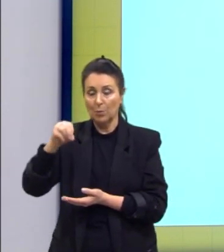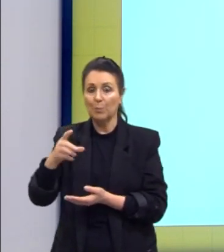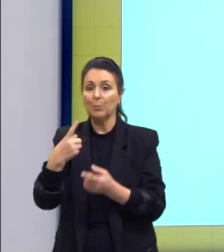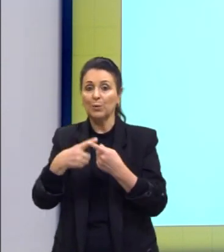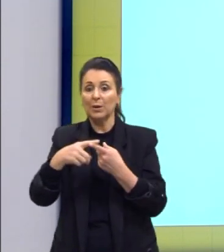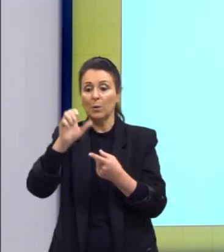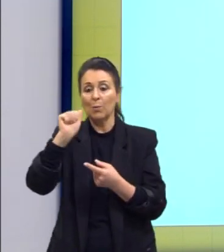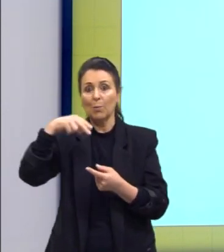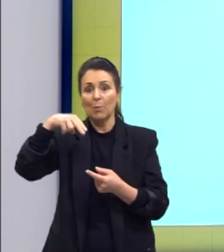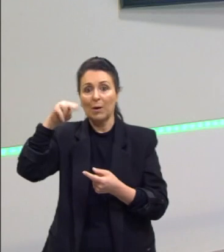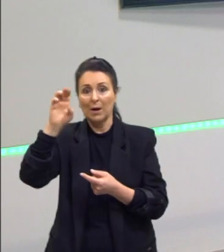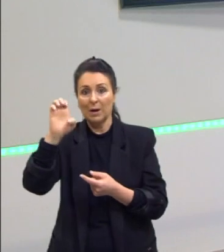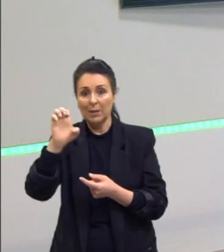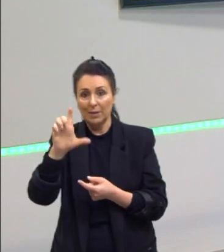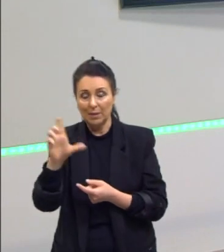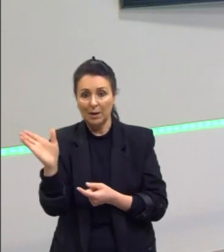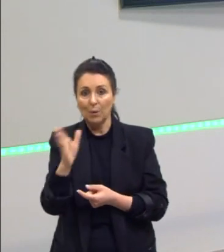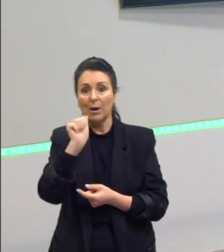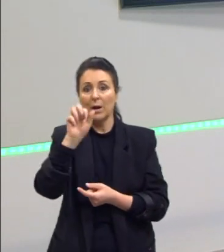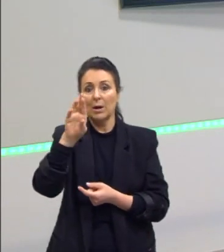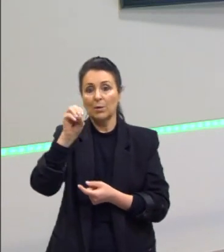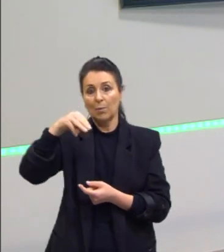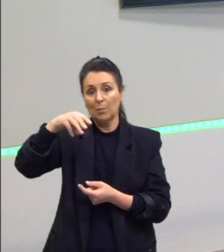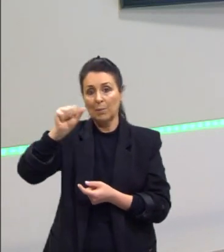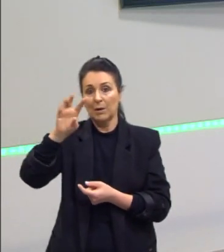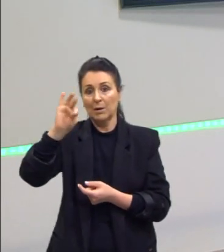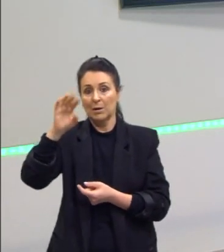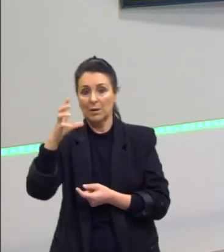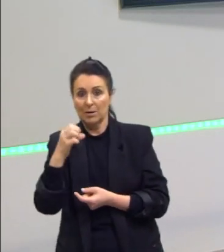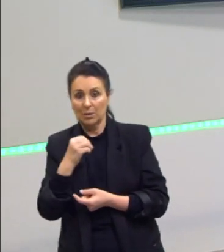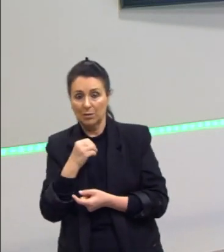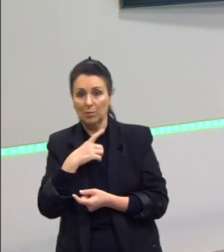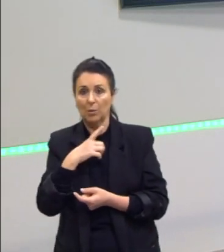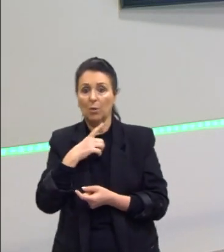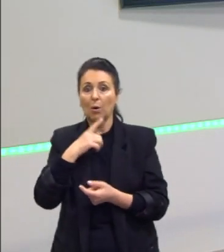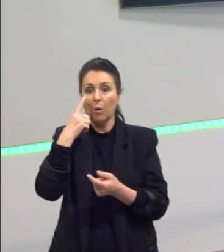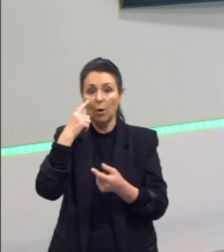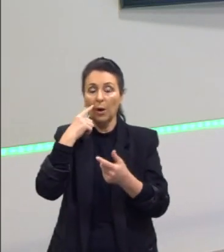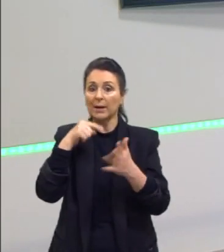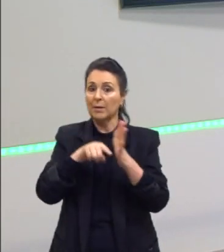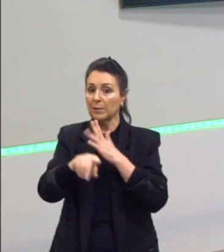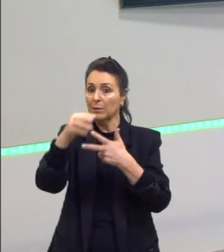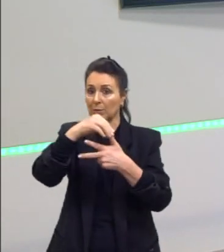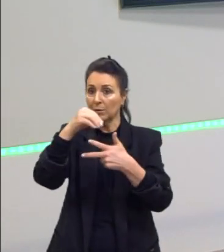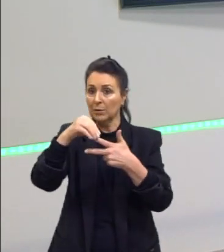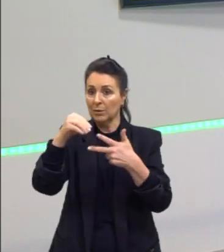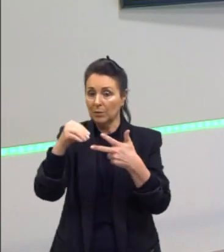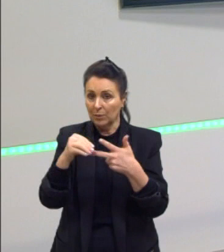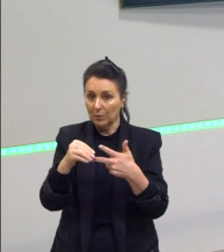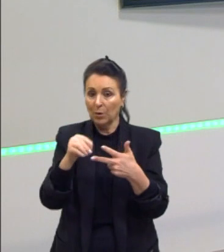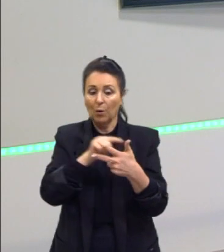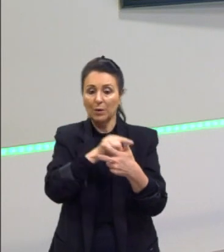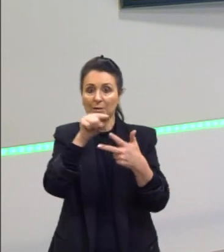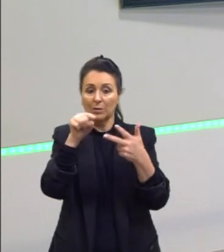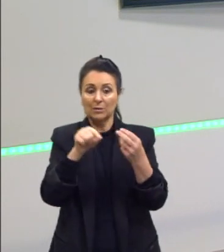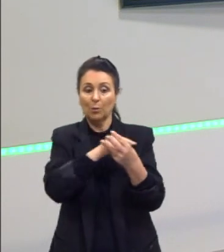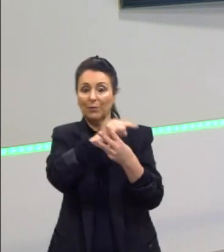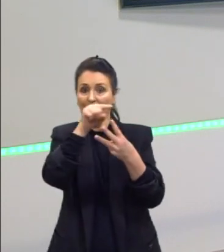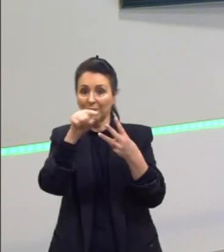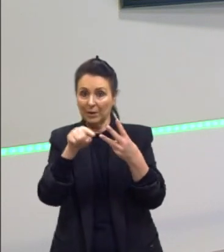também pode aparecer nas questões Enem esse tipo de posição da ramificação que o Horto o meta e o para